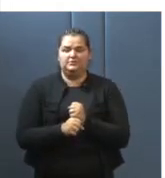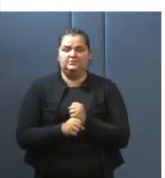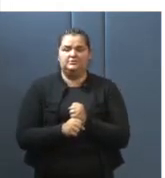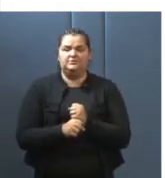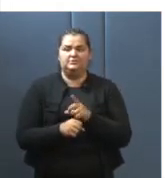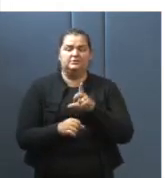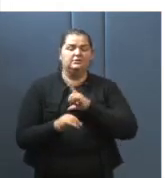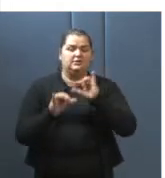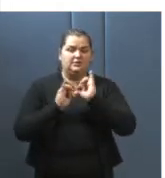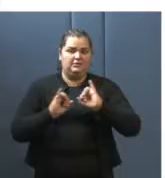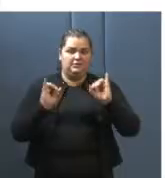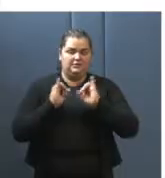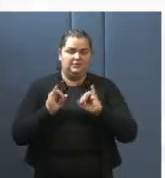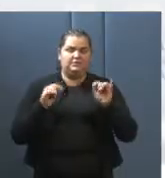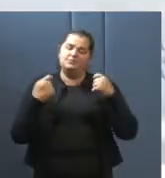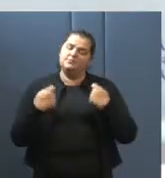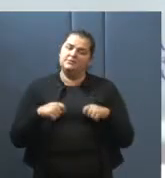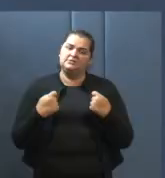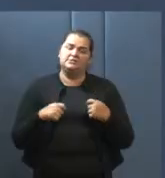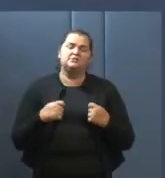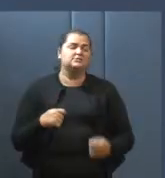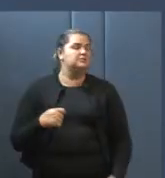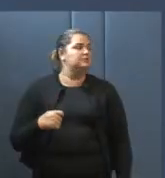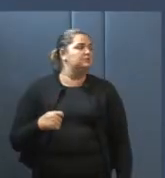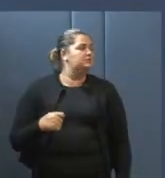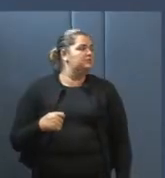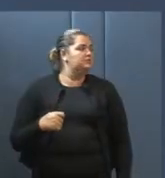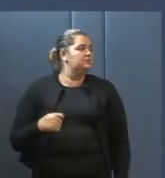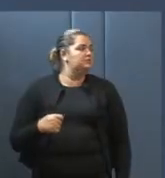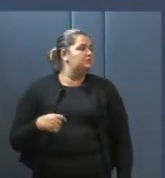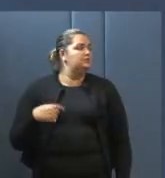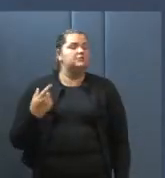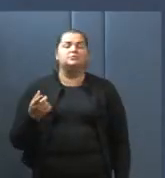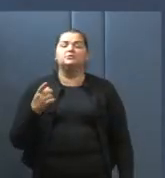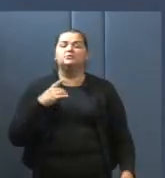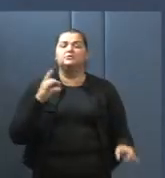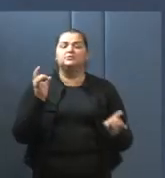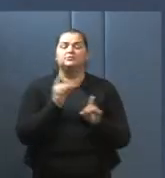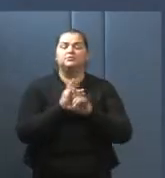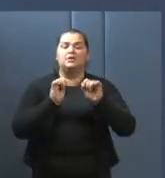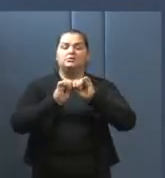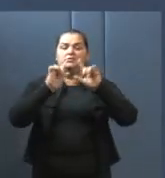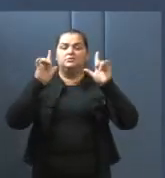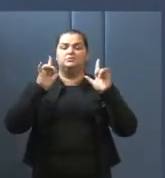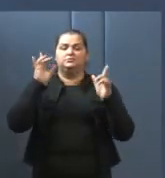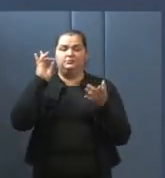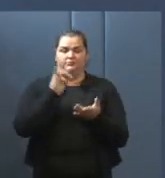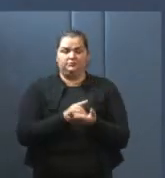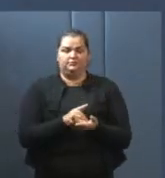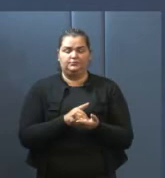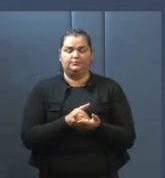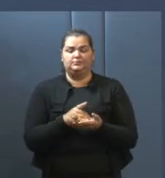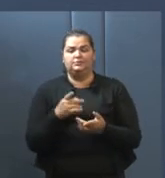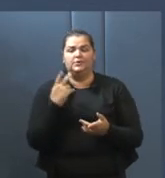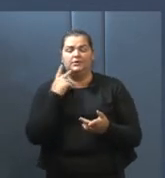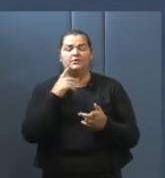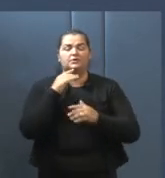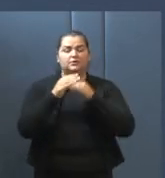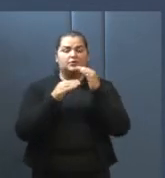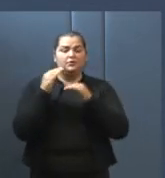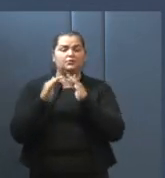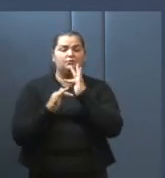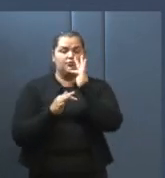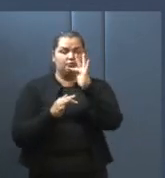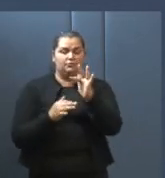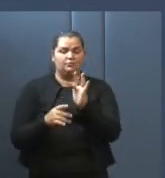e formalidades necessárias. E finalizamos com o cenário atual, perspectivas de futuro. O Caio já